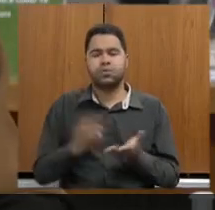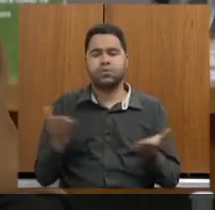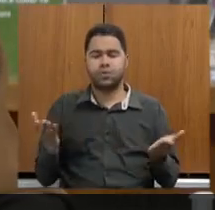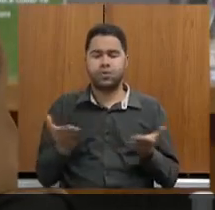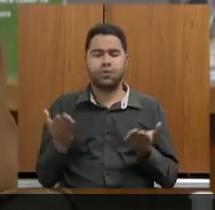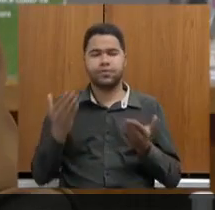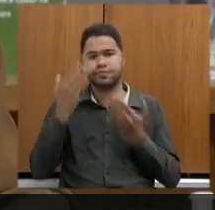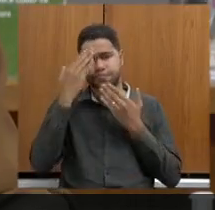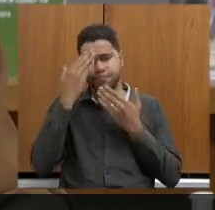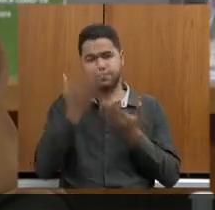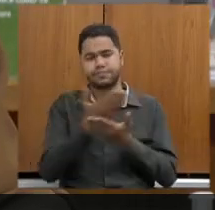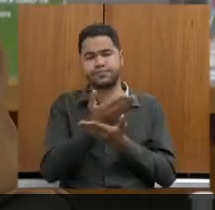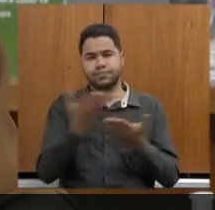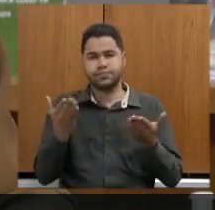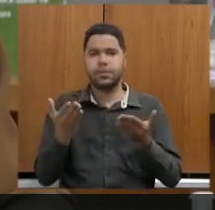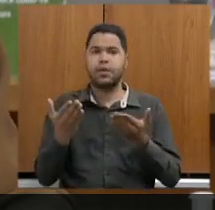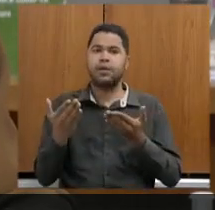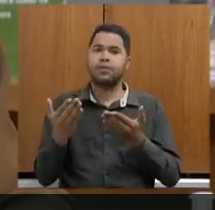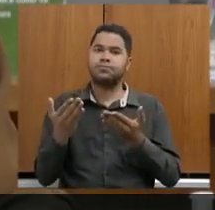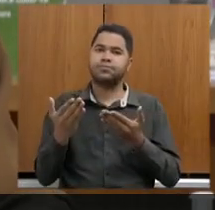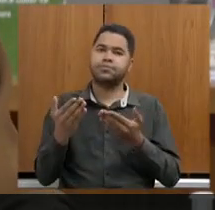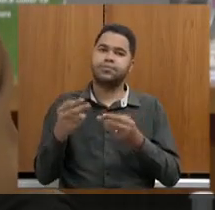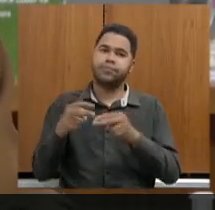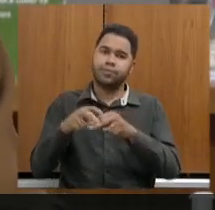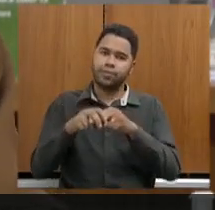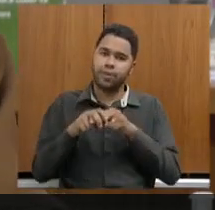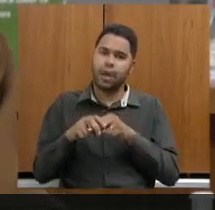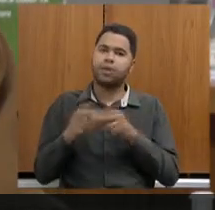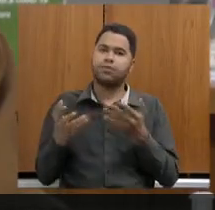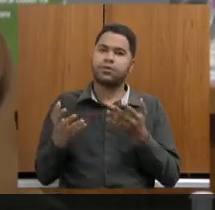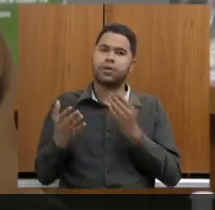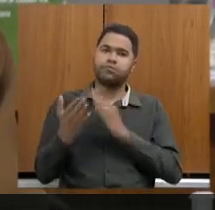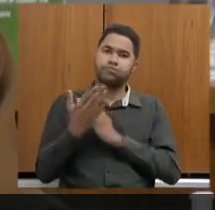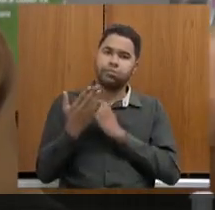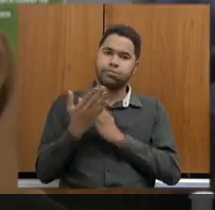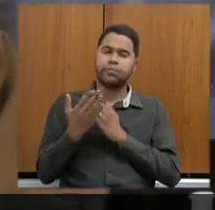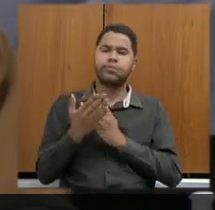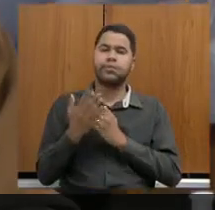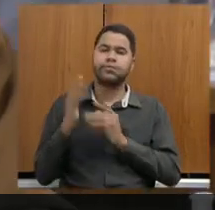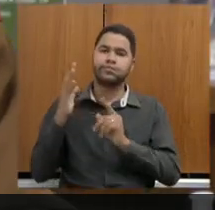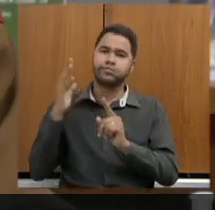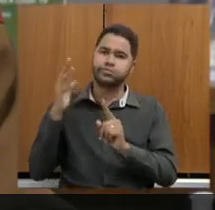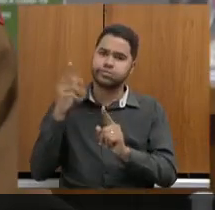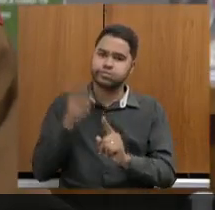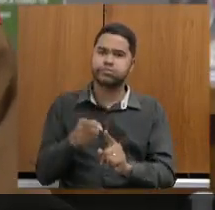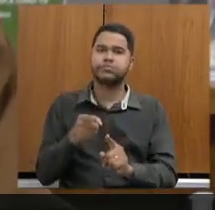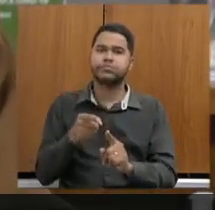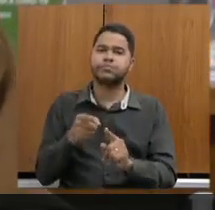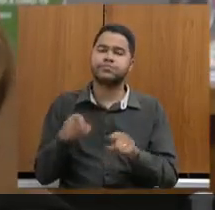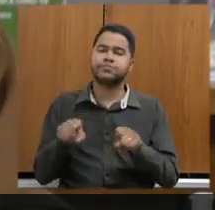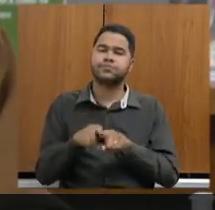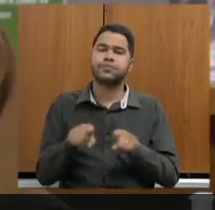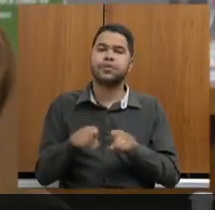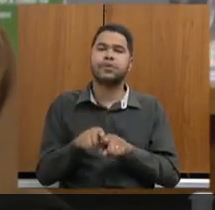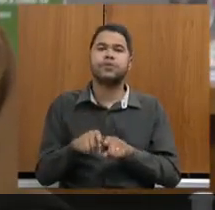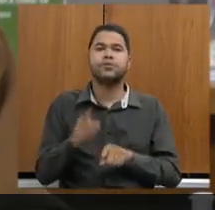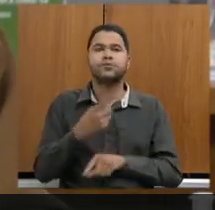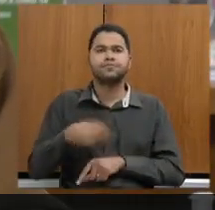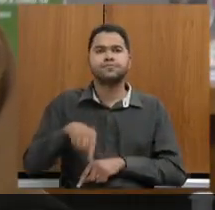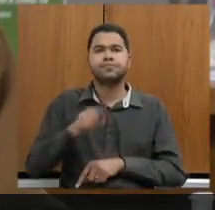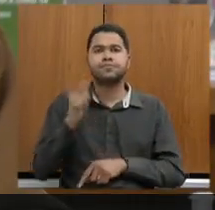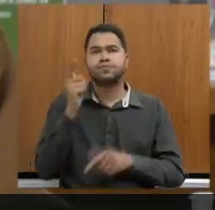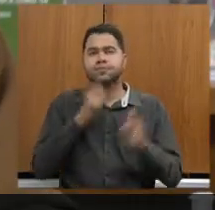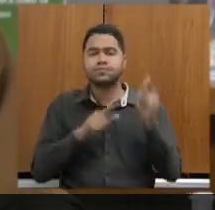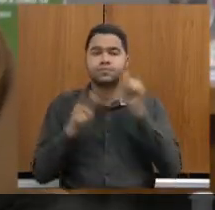então Agradeço Ao Senhor sair pela intervenção agradeço aí pelo destino é que o o governo deu também e a gente